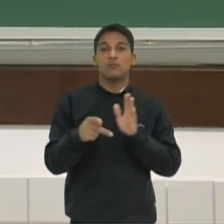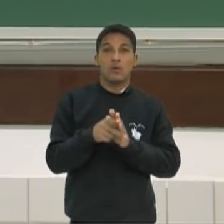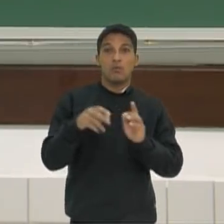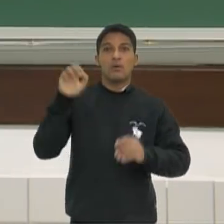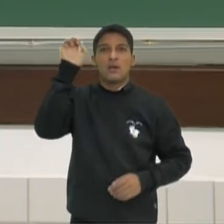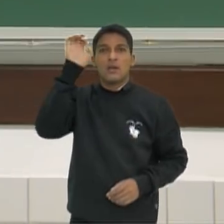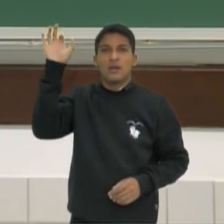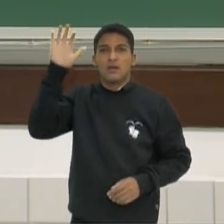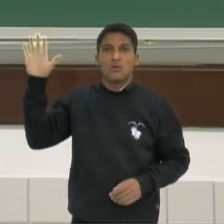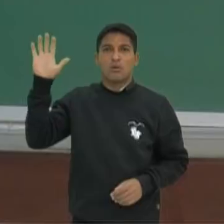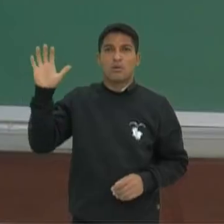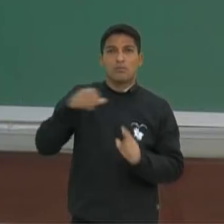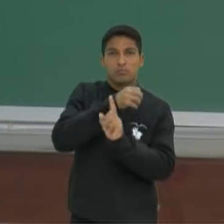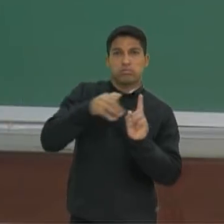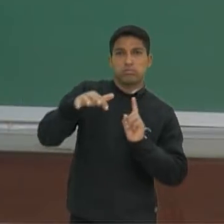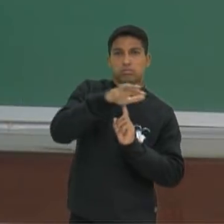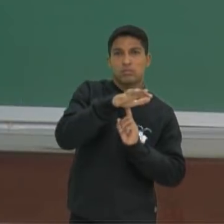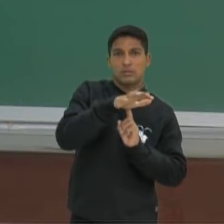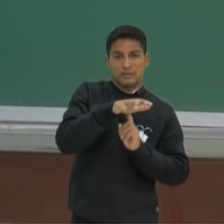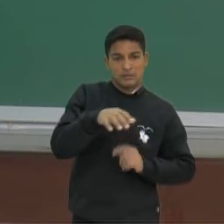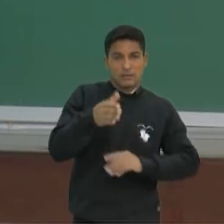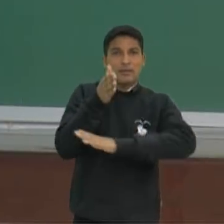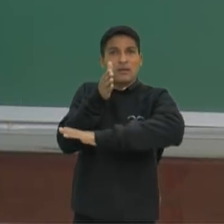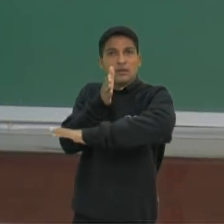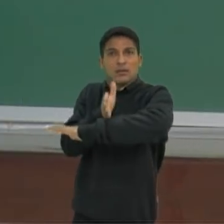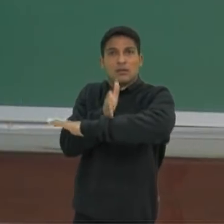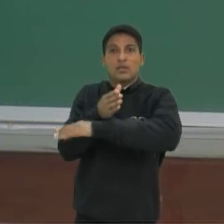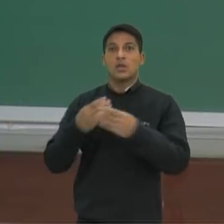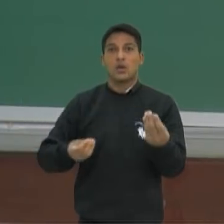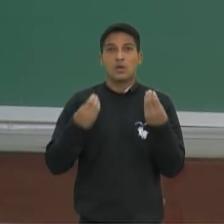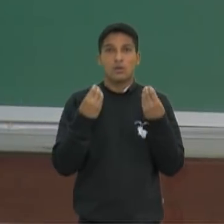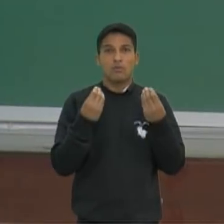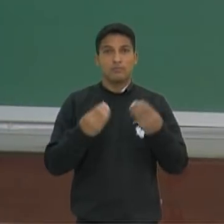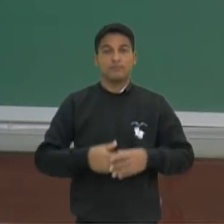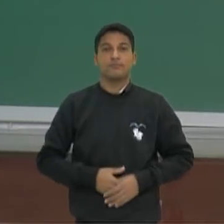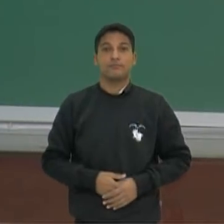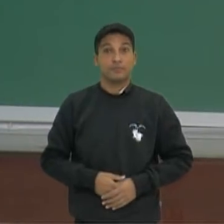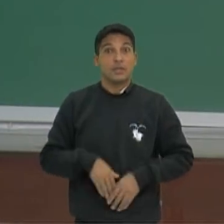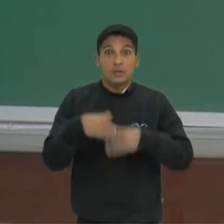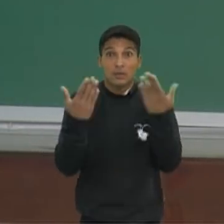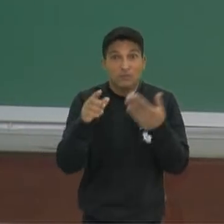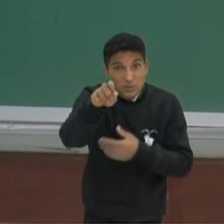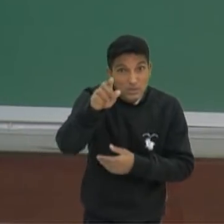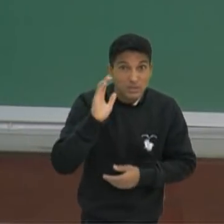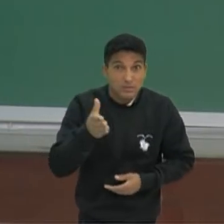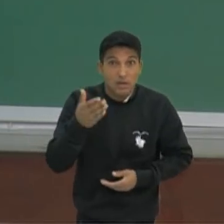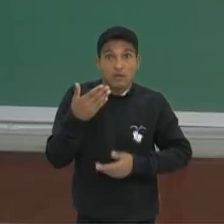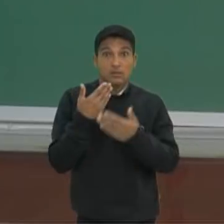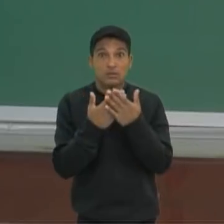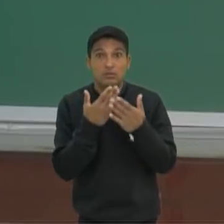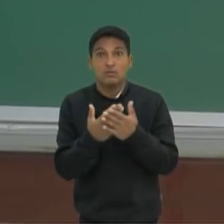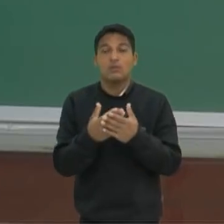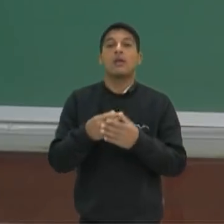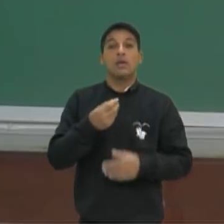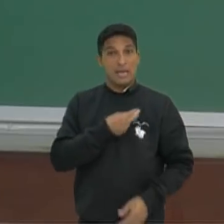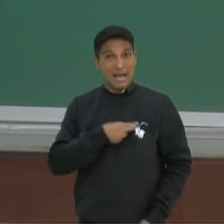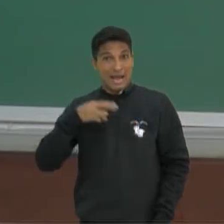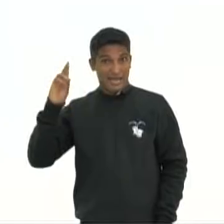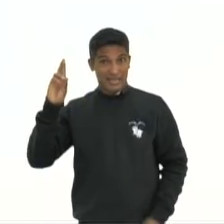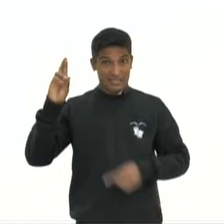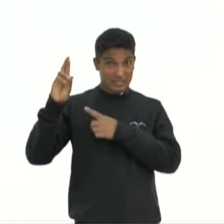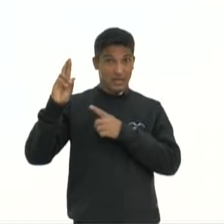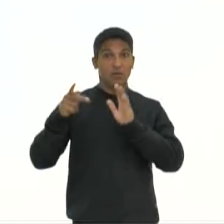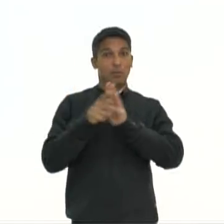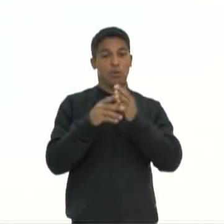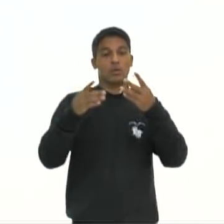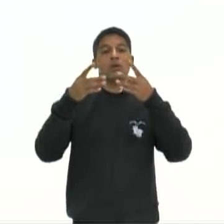Bom, nós já estudamos e nós vimos que a religião, o clero, ele guiava e permeava como as pessoas